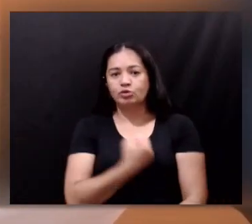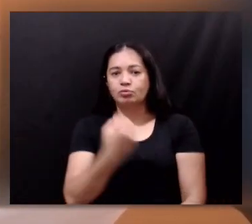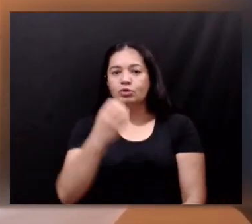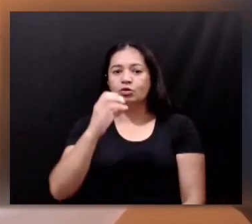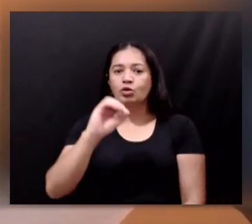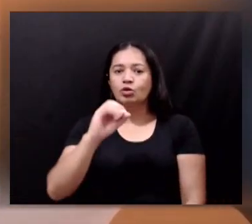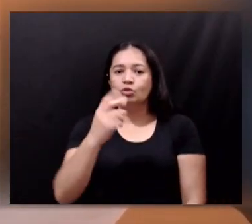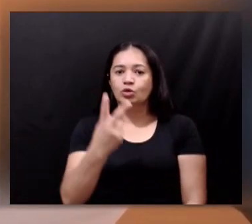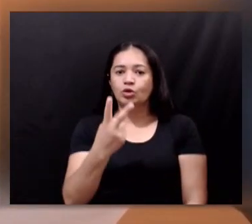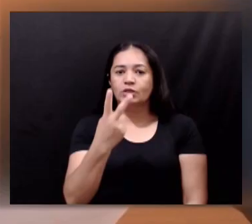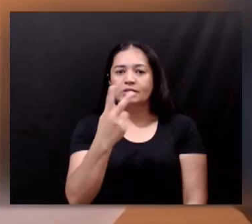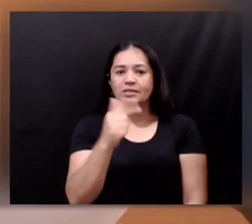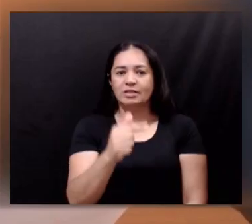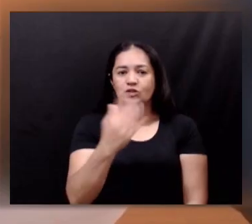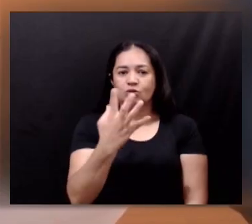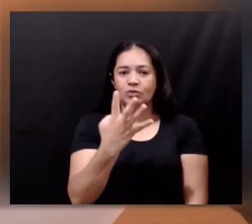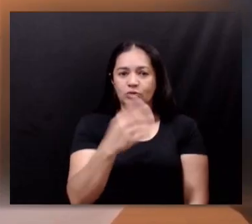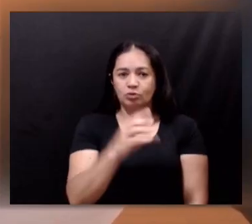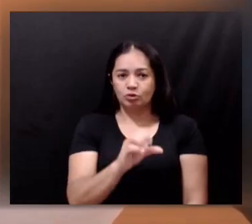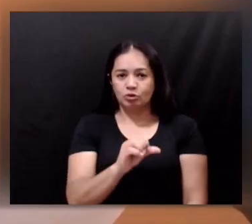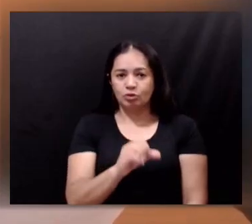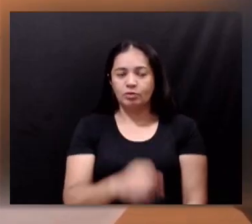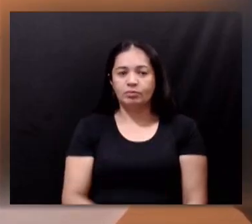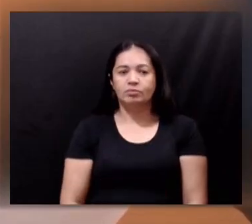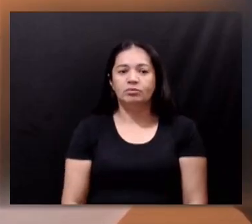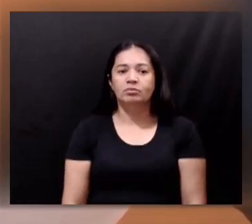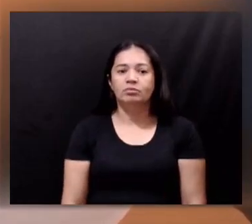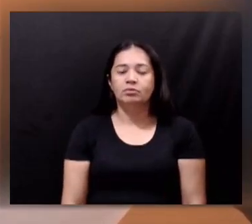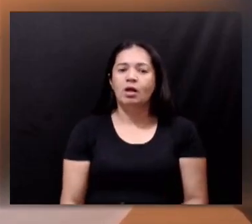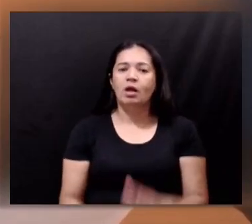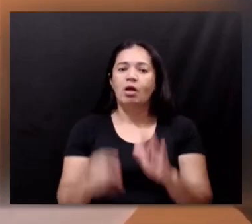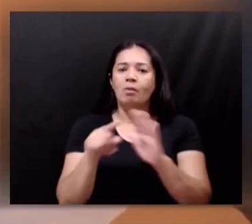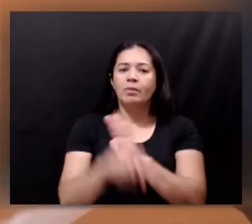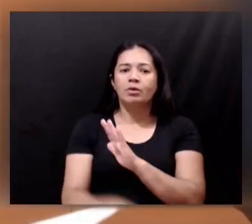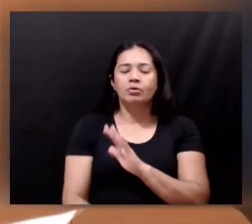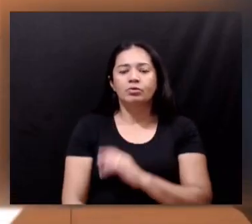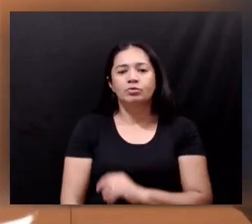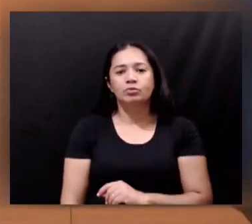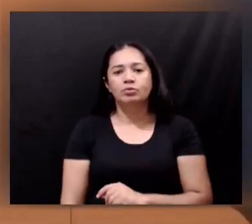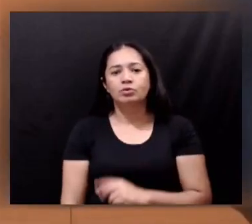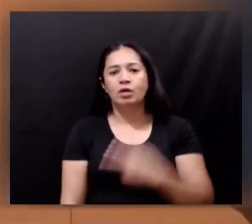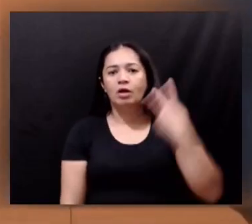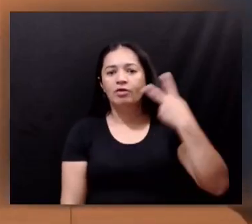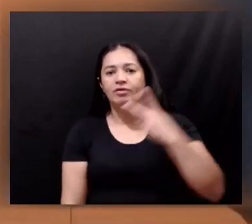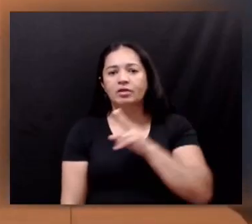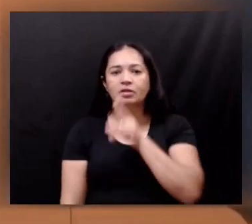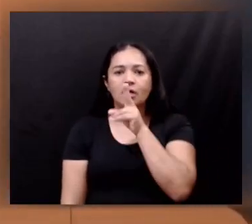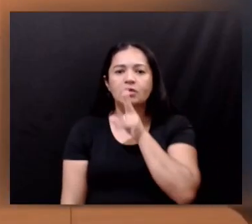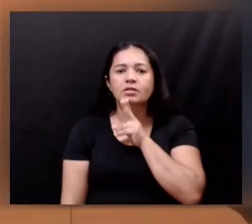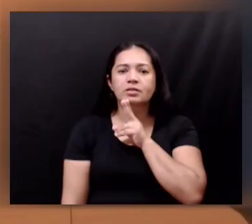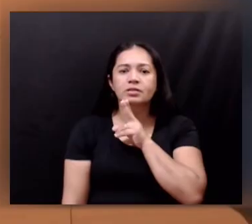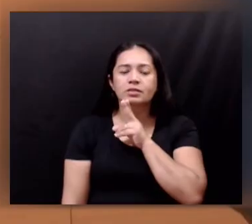2749. Eu pergunto ao vereador Nelson Osseri como vota.